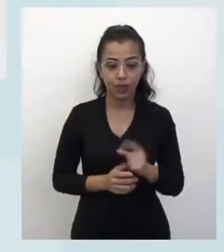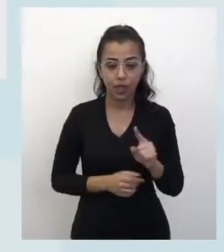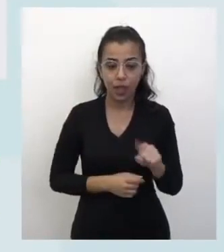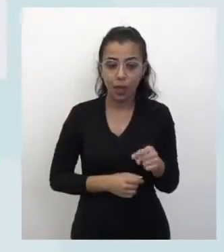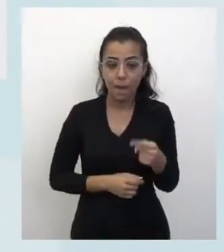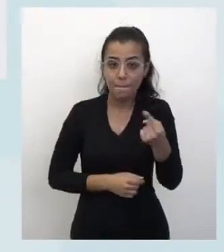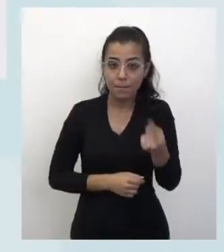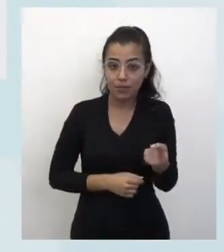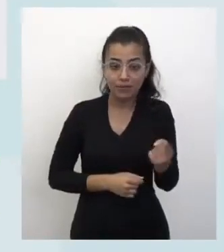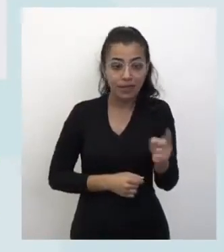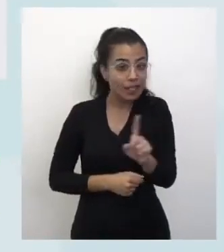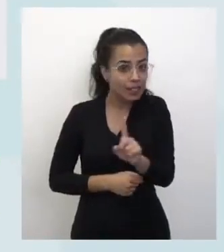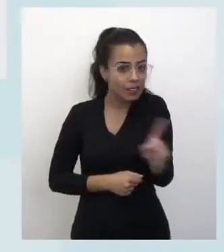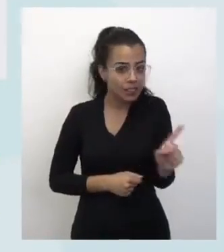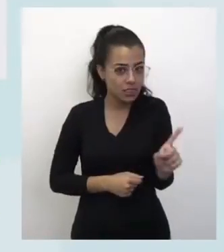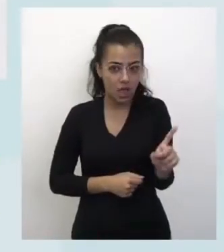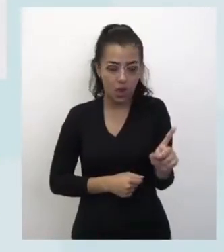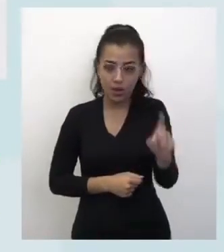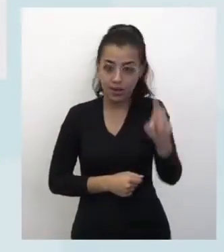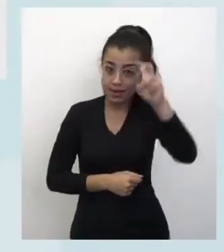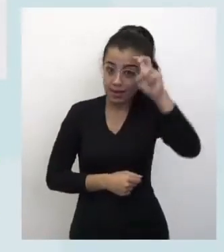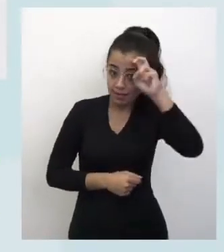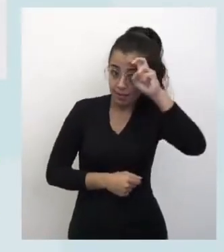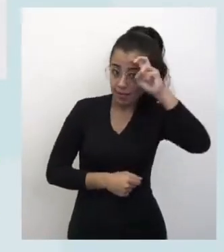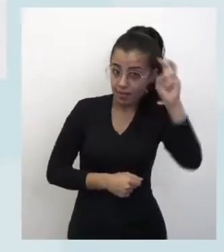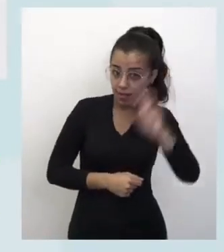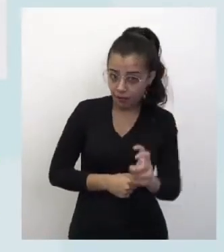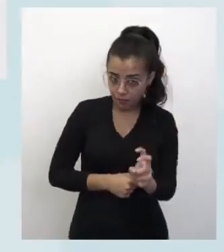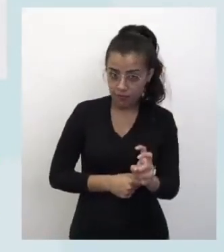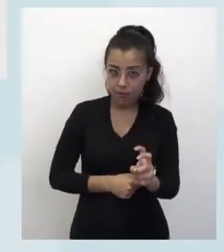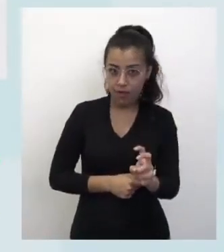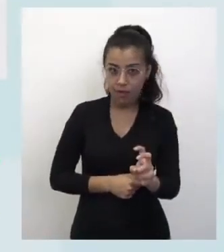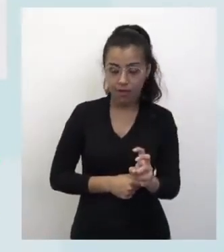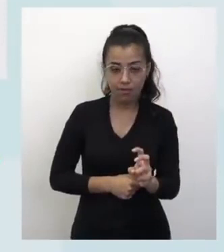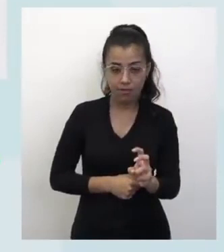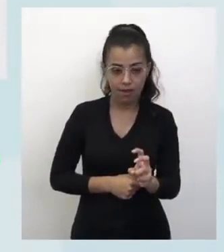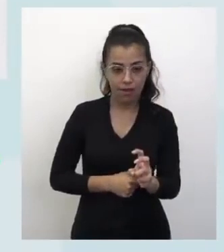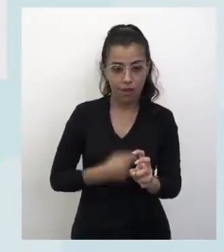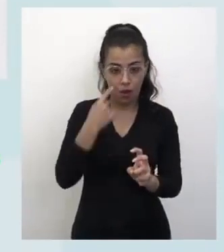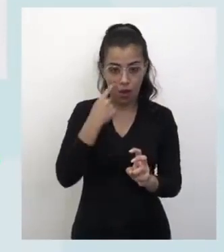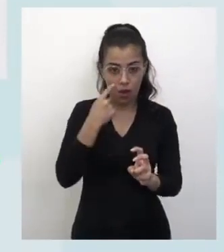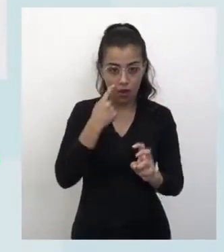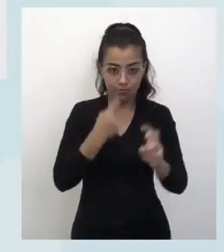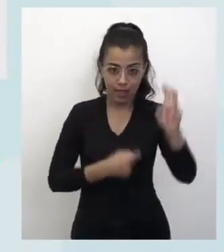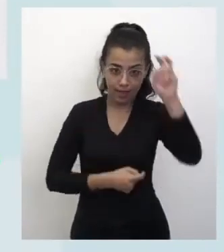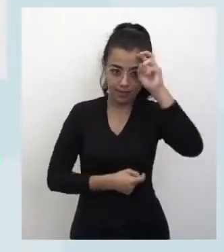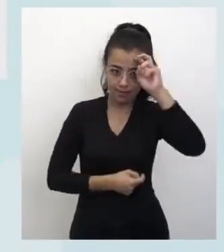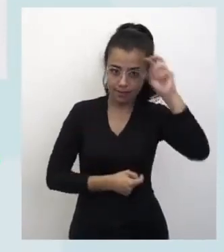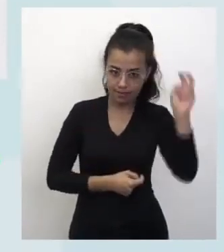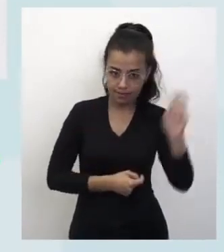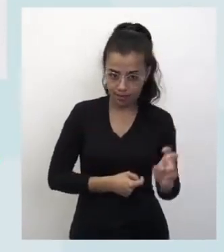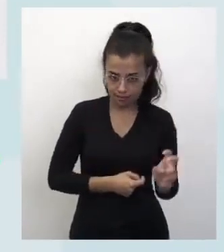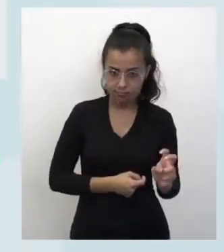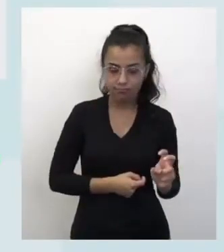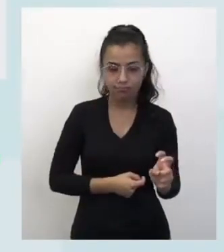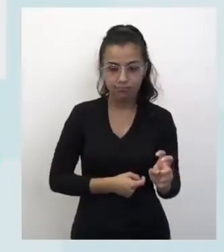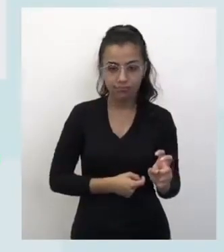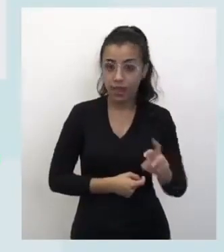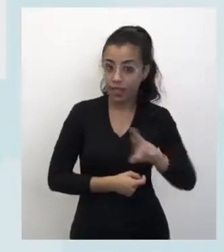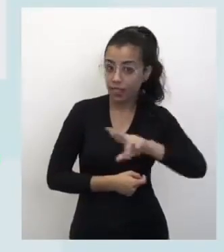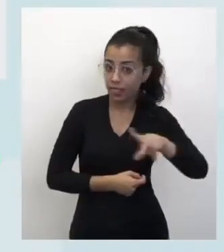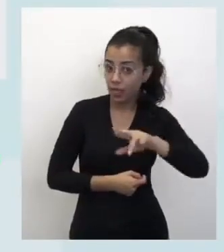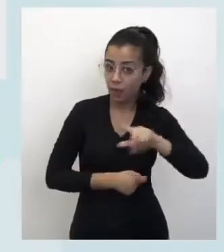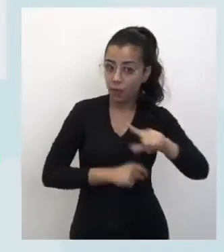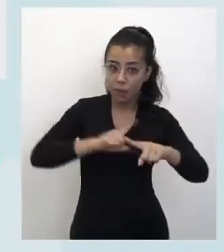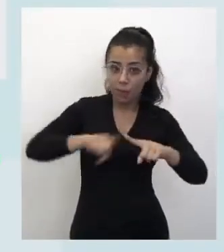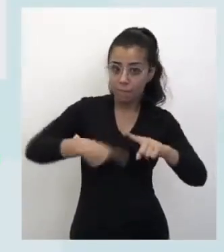Para o próximo, não. As datas da quinta-feira, aqui, ó, da quinta-feira, elas não são